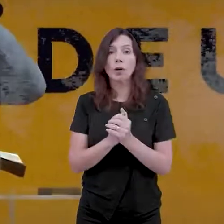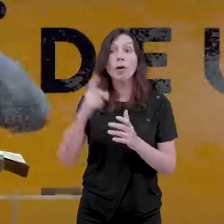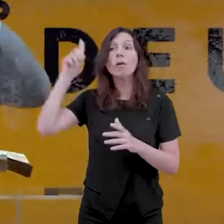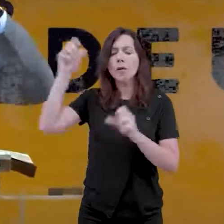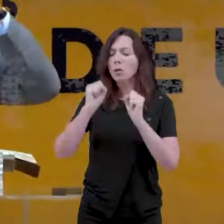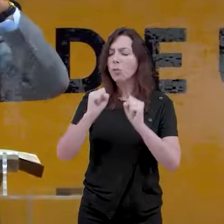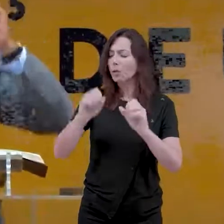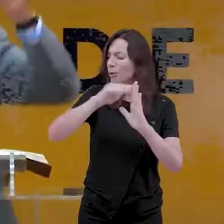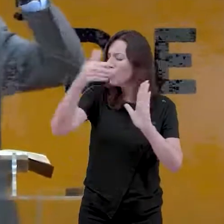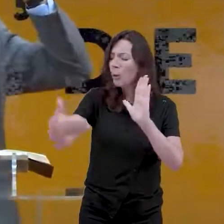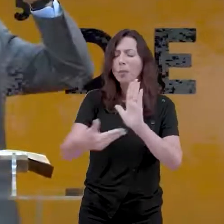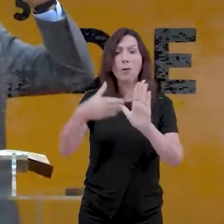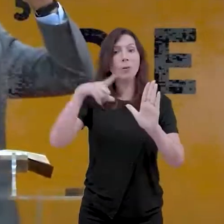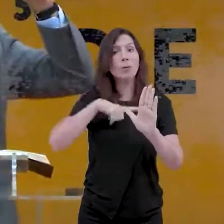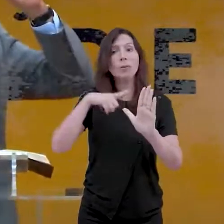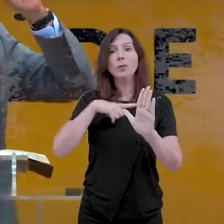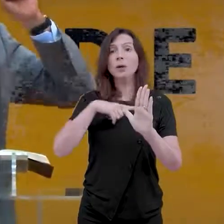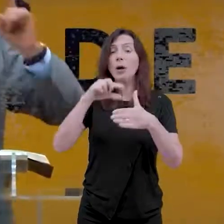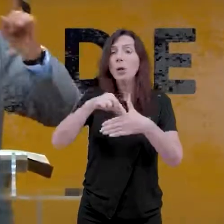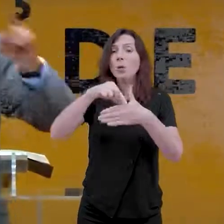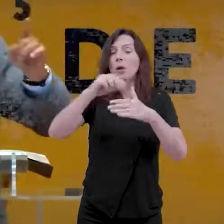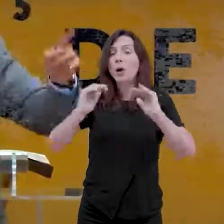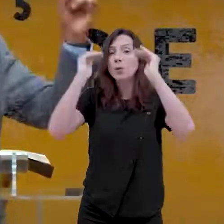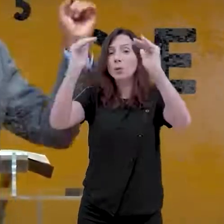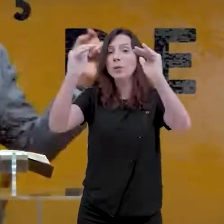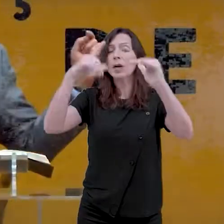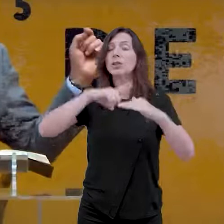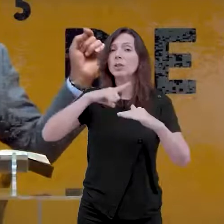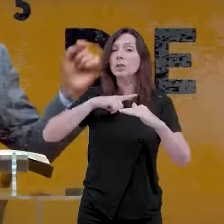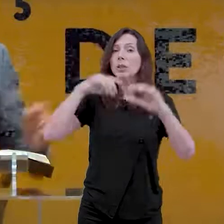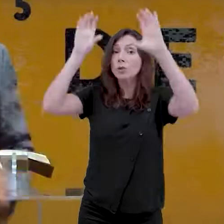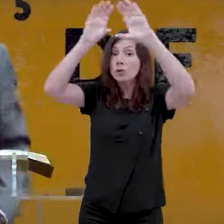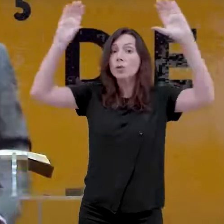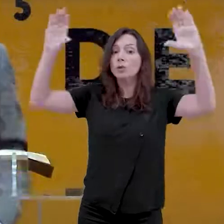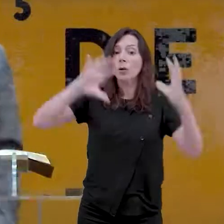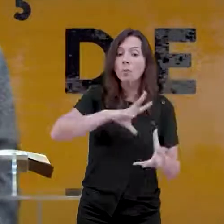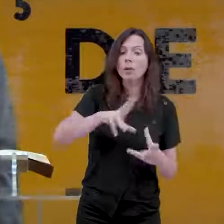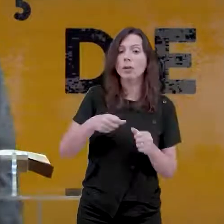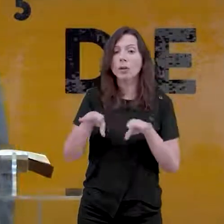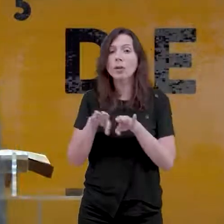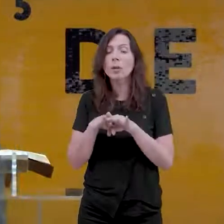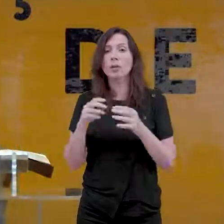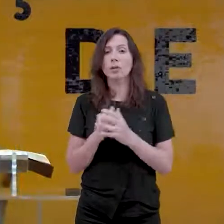o poder, toda a autoridade nos céus e na terra, e nada pode resistir ao seu poder. Segundo,